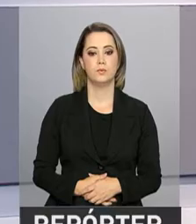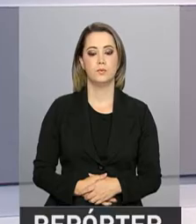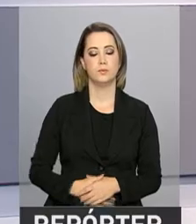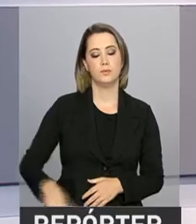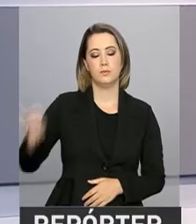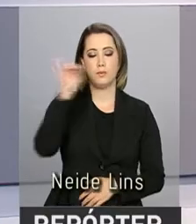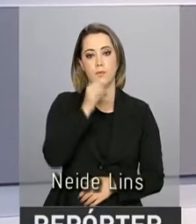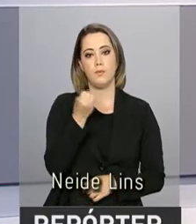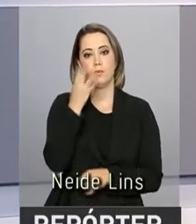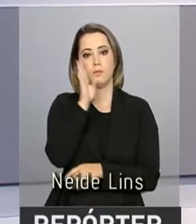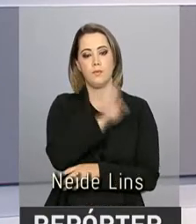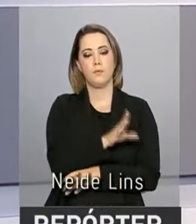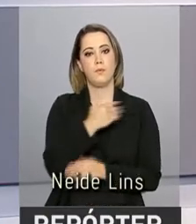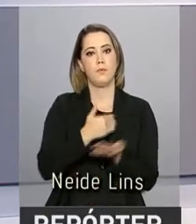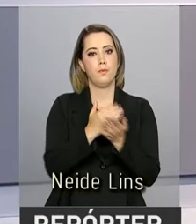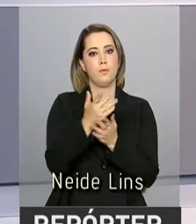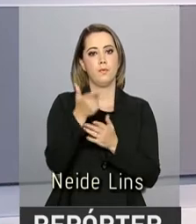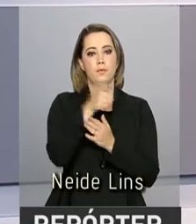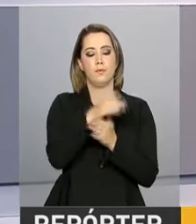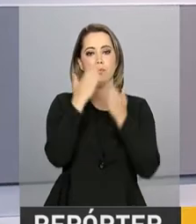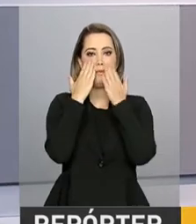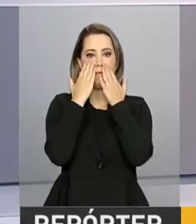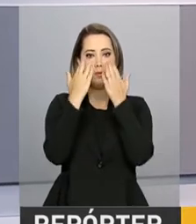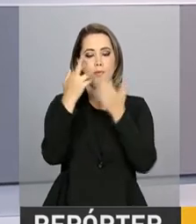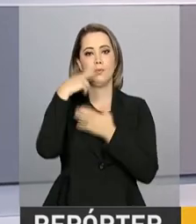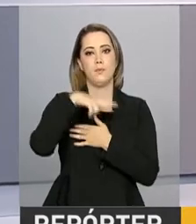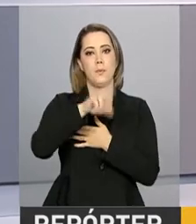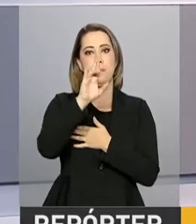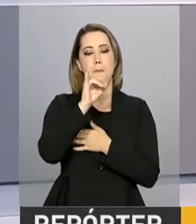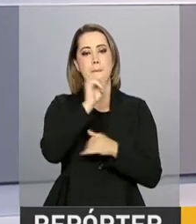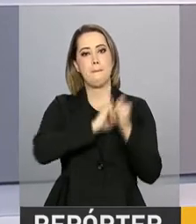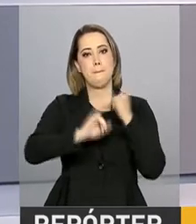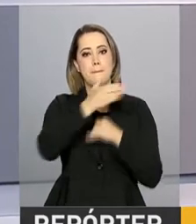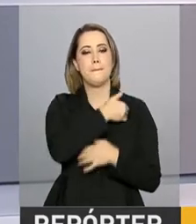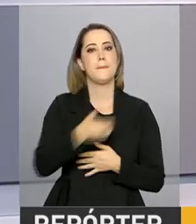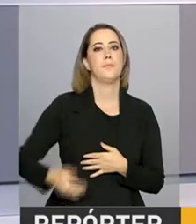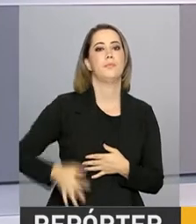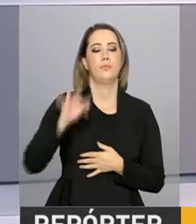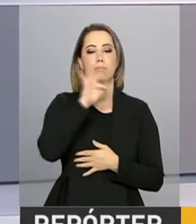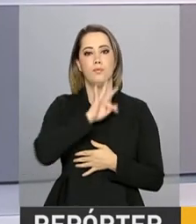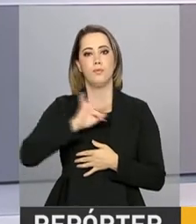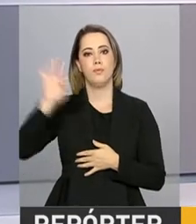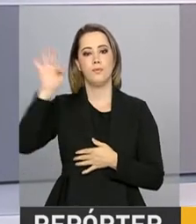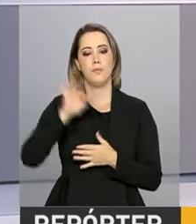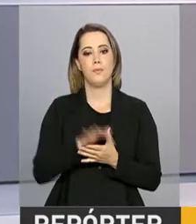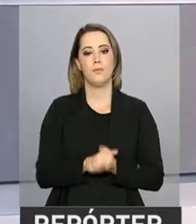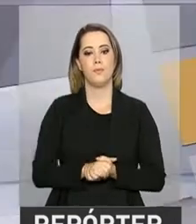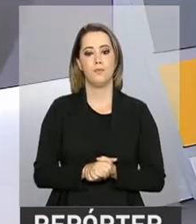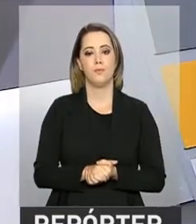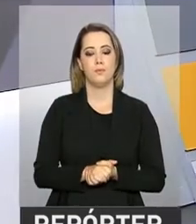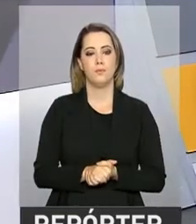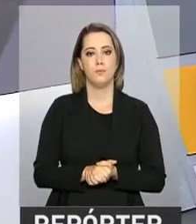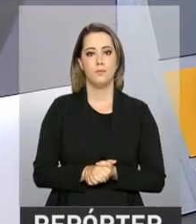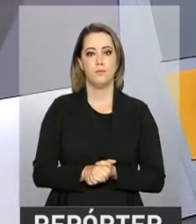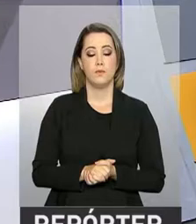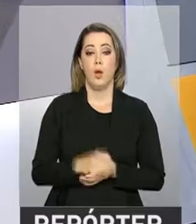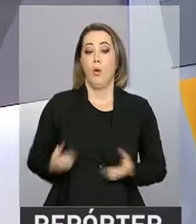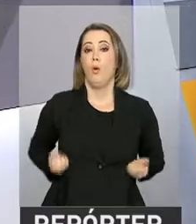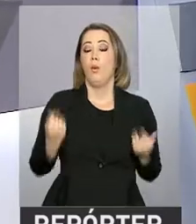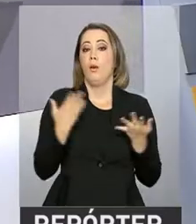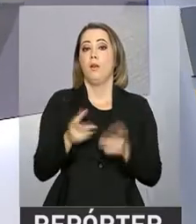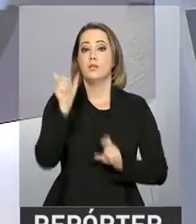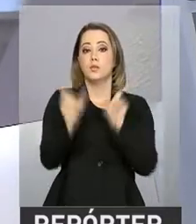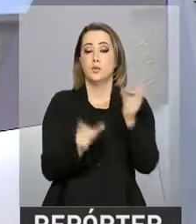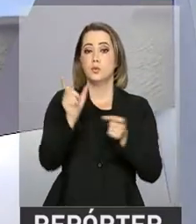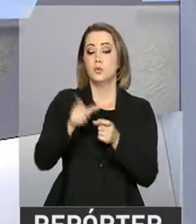Olá, boa tarde. Começa agora mais uma edição do Repórter NBR e as notícias do governo federal. O gasto de